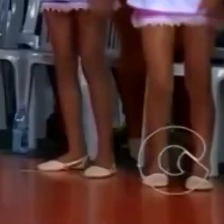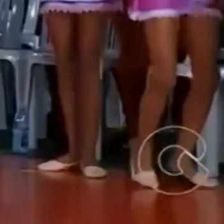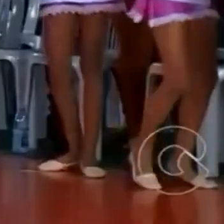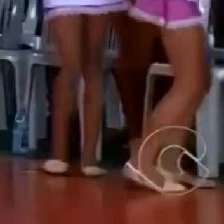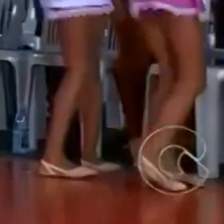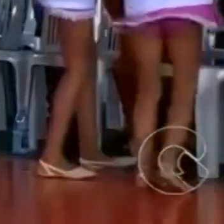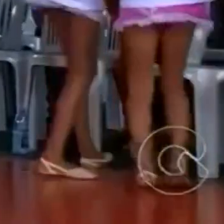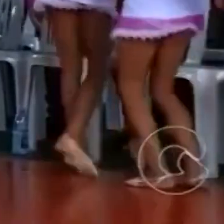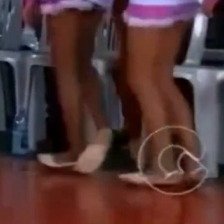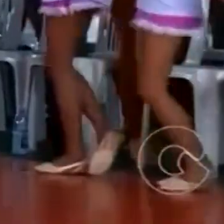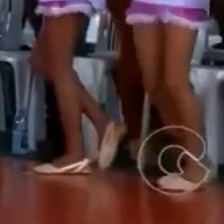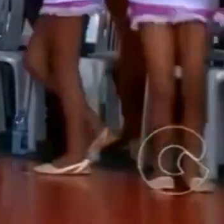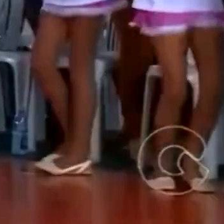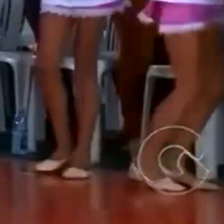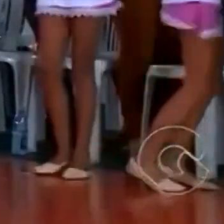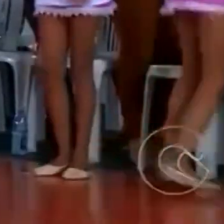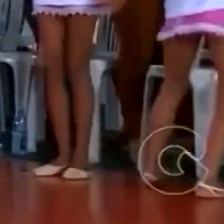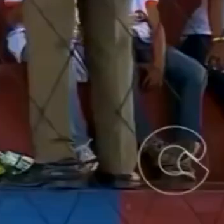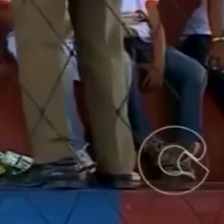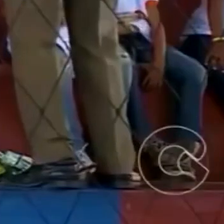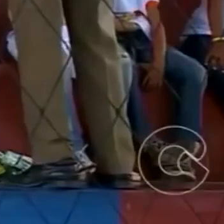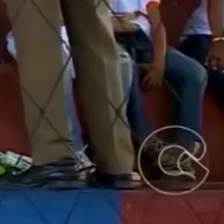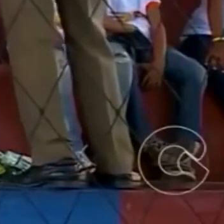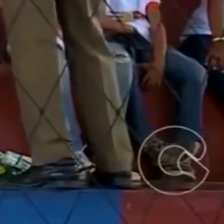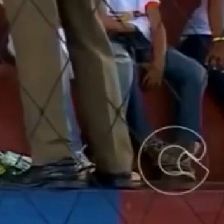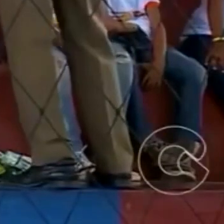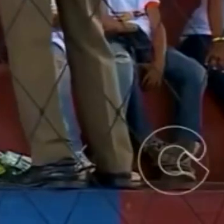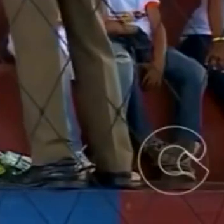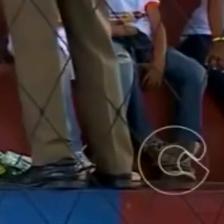E acolhedora quando deve ser.